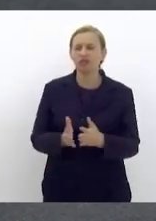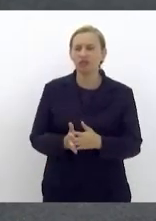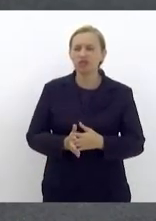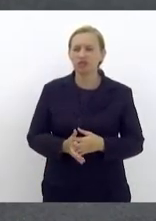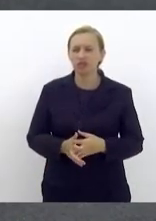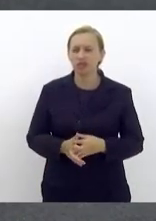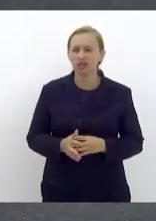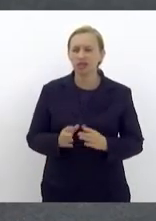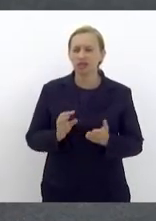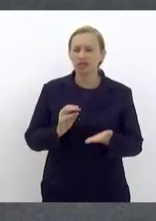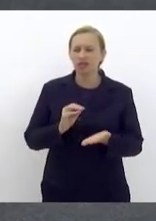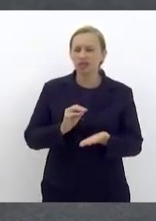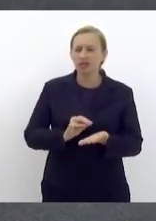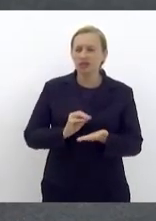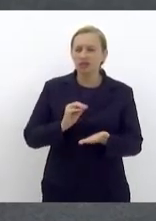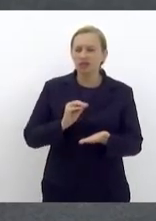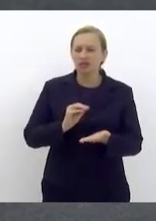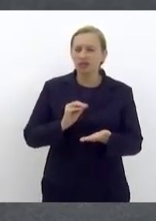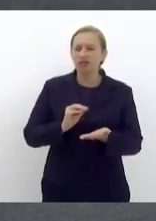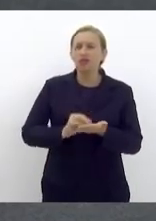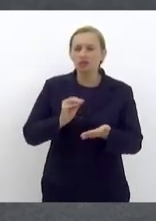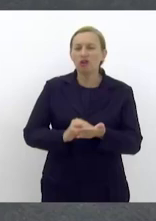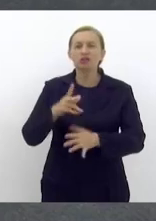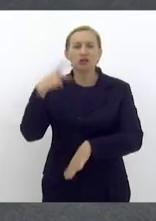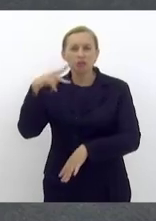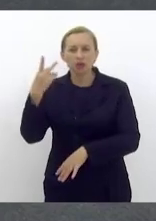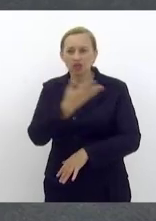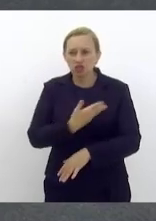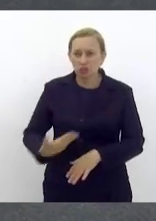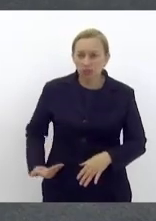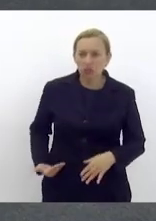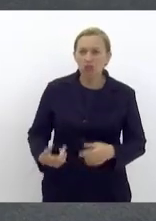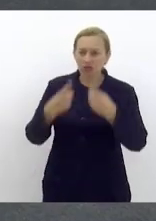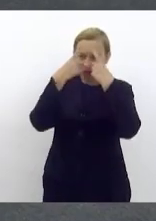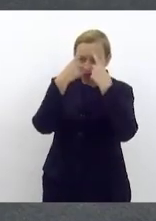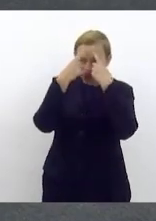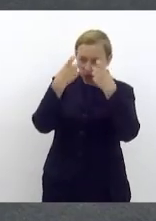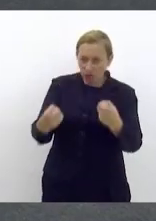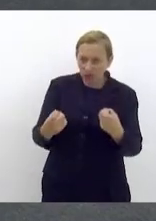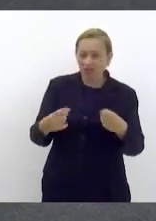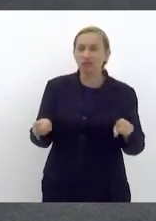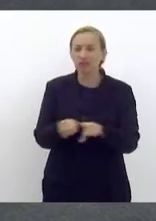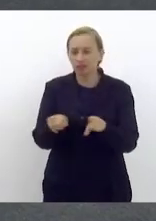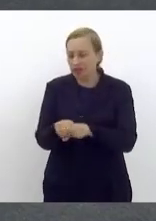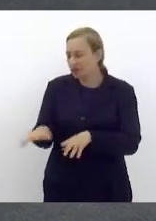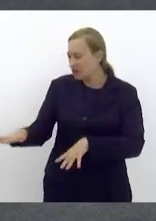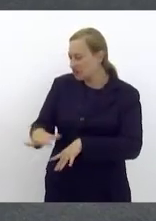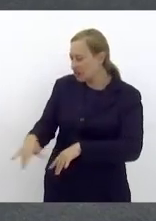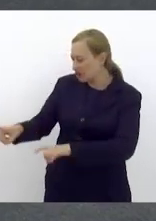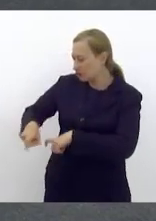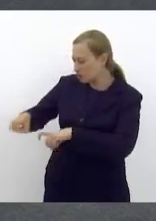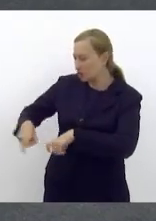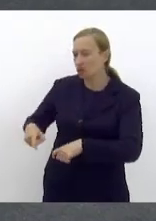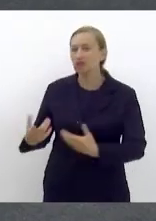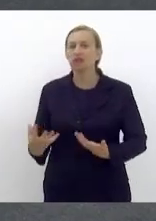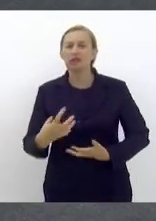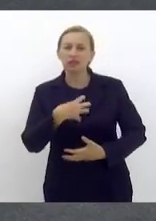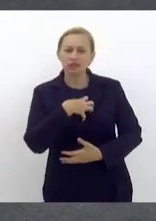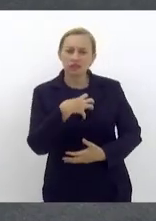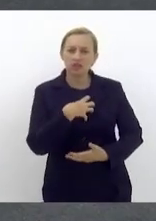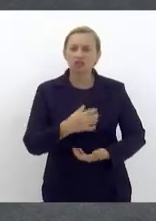e também, né, no caso do combate às violências também nas áreas rurais. Então, nesse